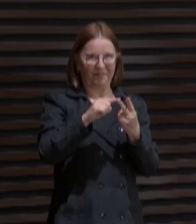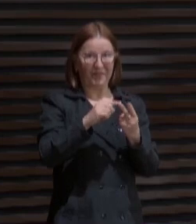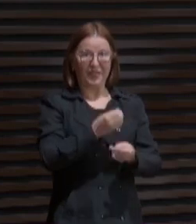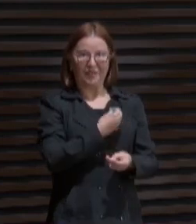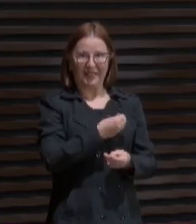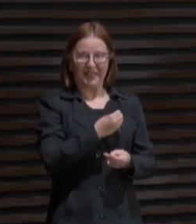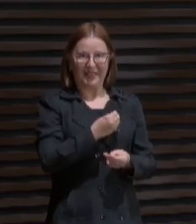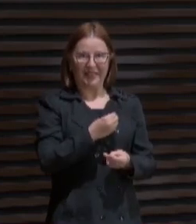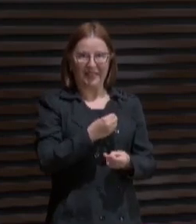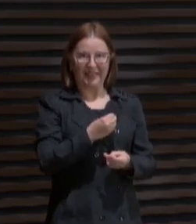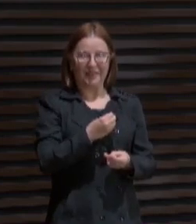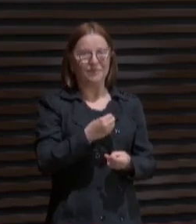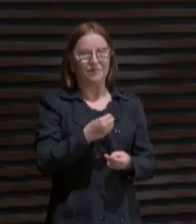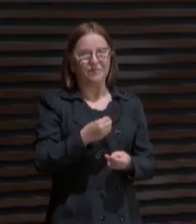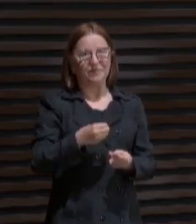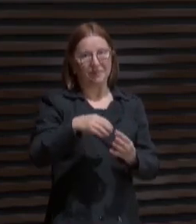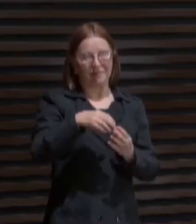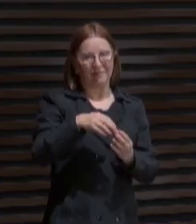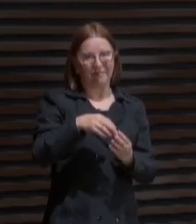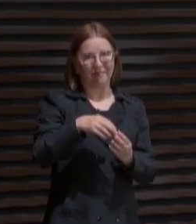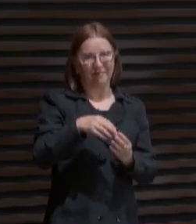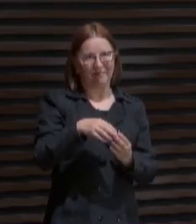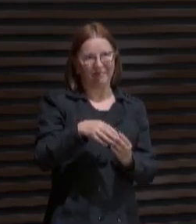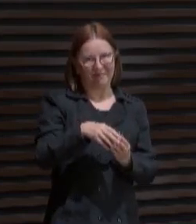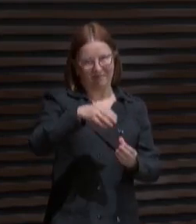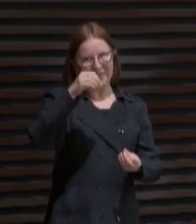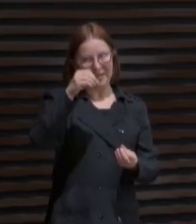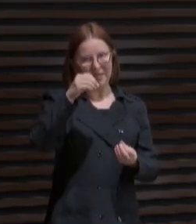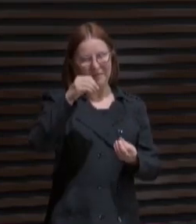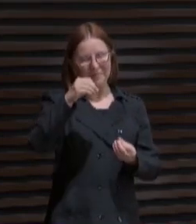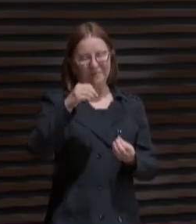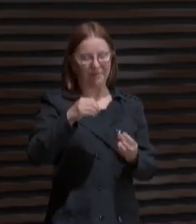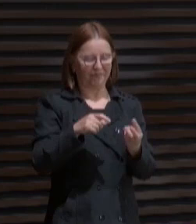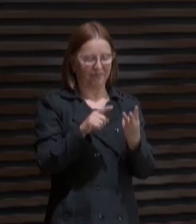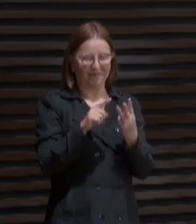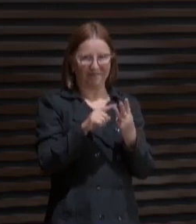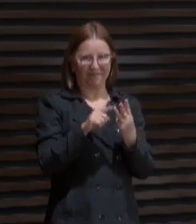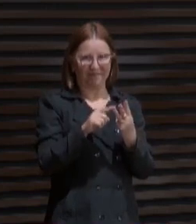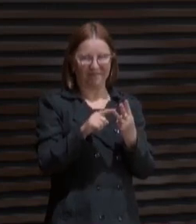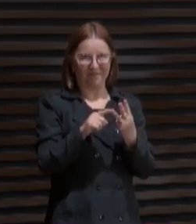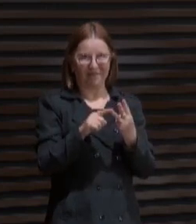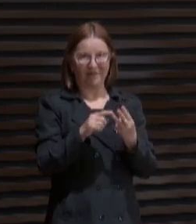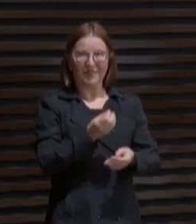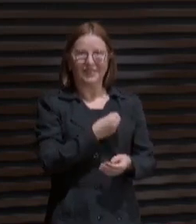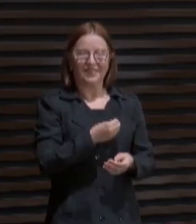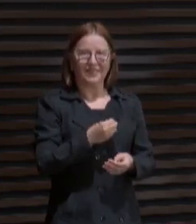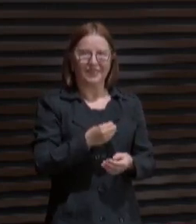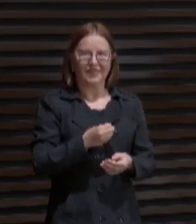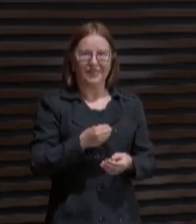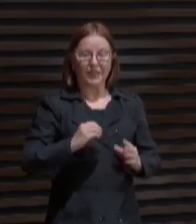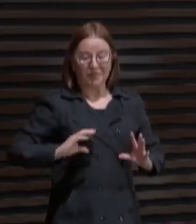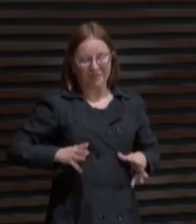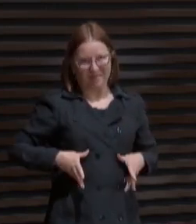vida psique, que é a vida na alma. E nós temos a vida bios,